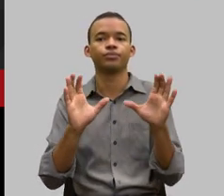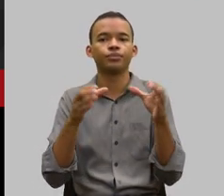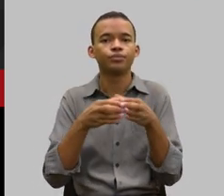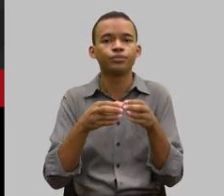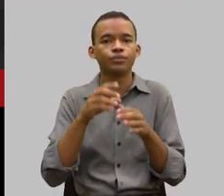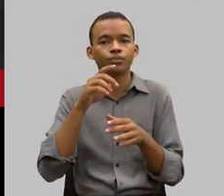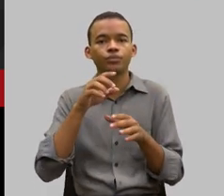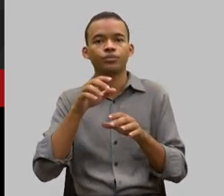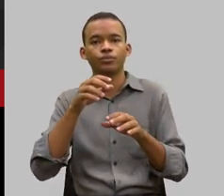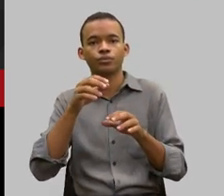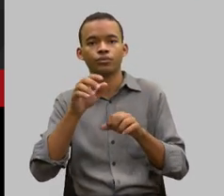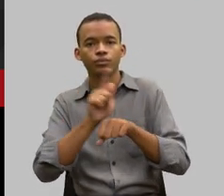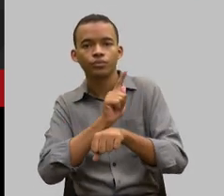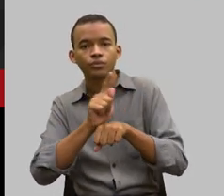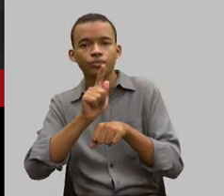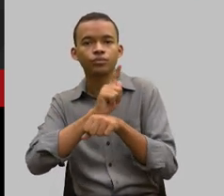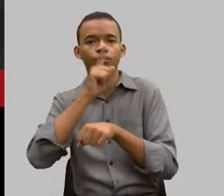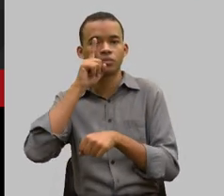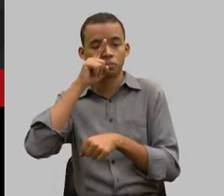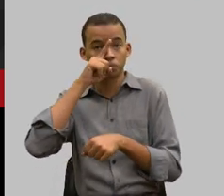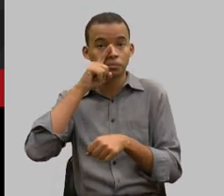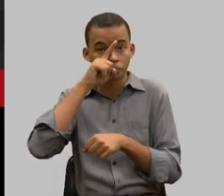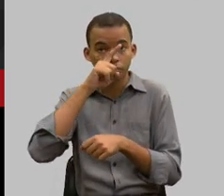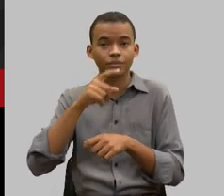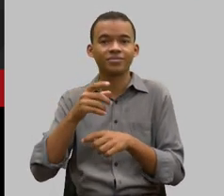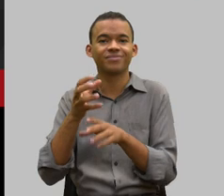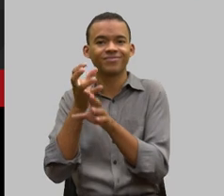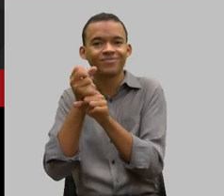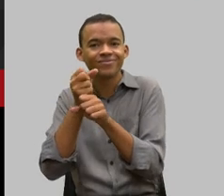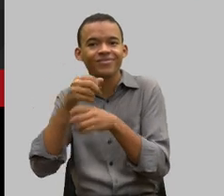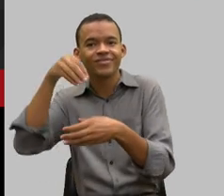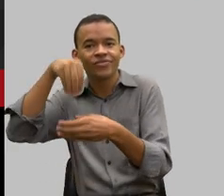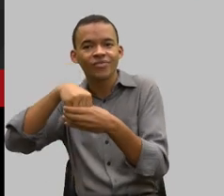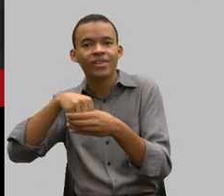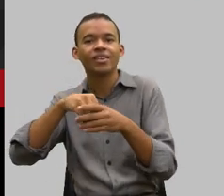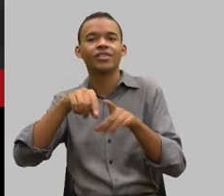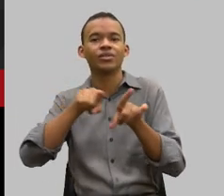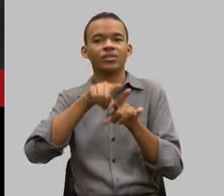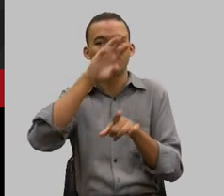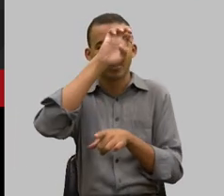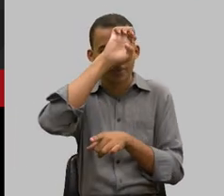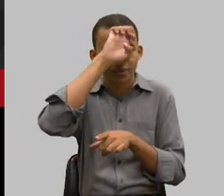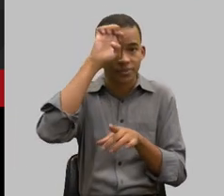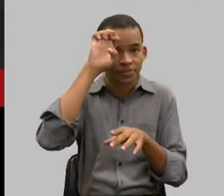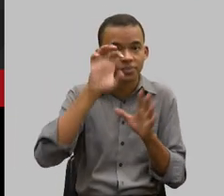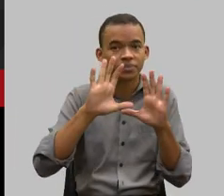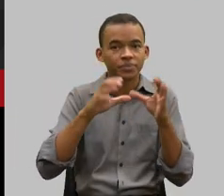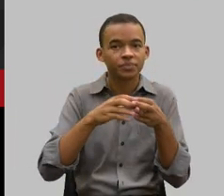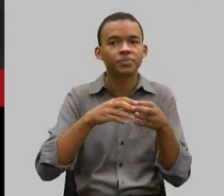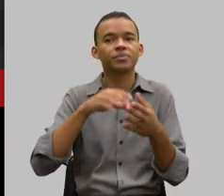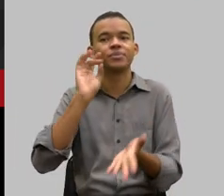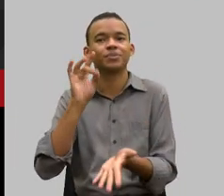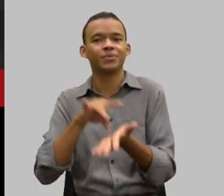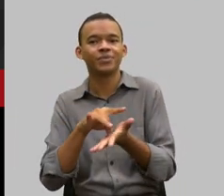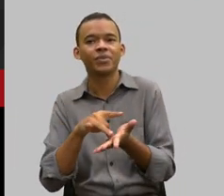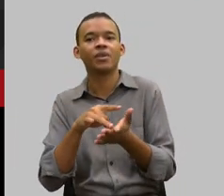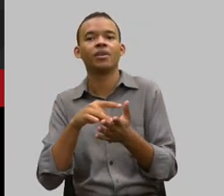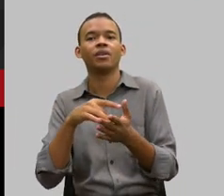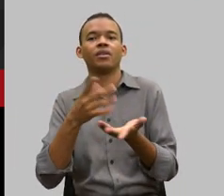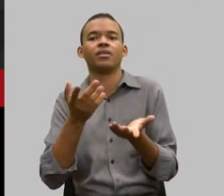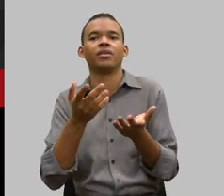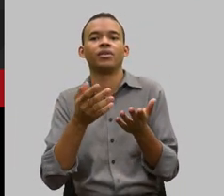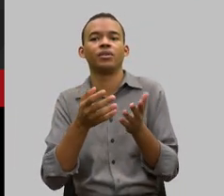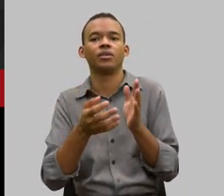auditoria interna a comissão de ética a comissão de integridade a comissão editorial e a assessoria jurídica então assim